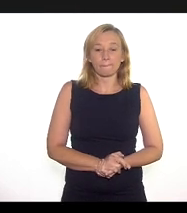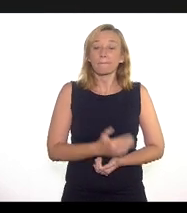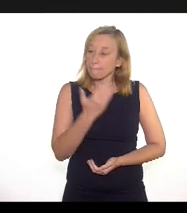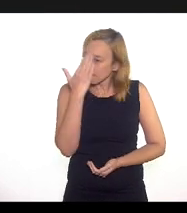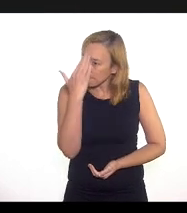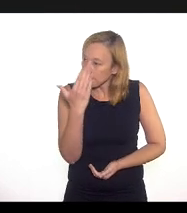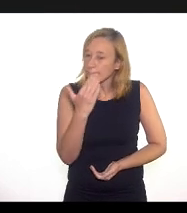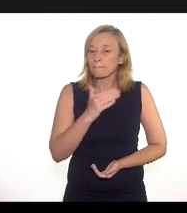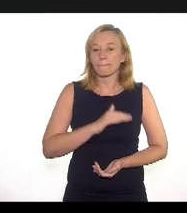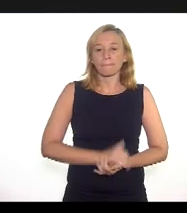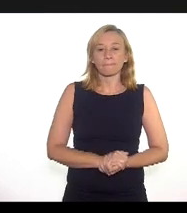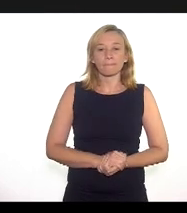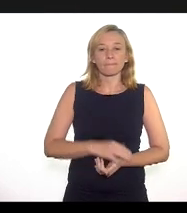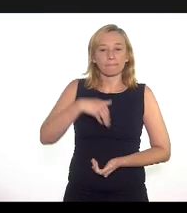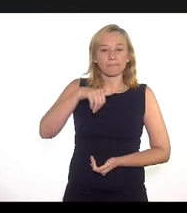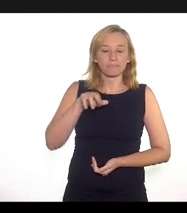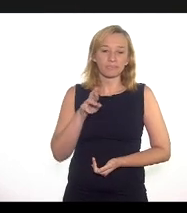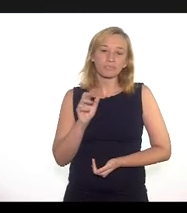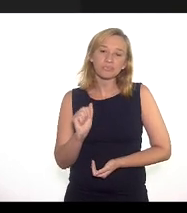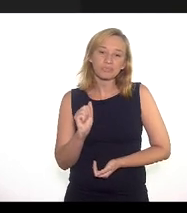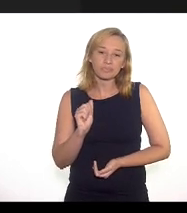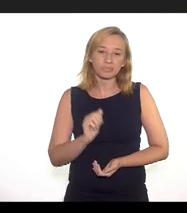Obrigado, Márcio. Deputado,